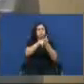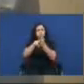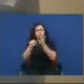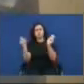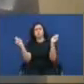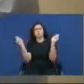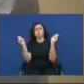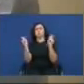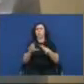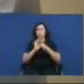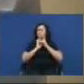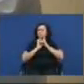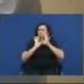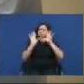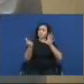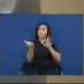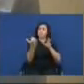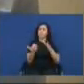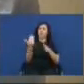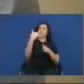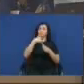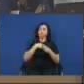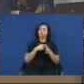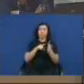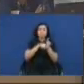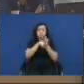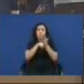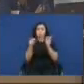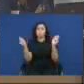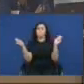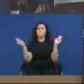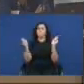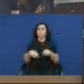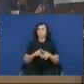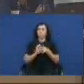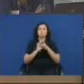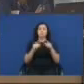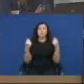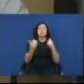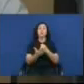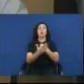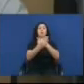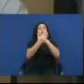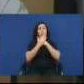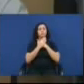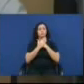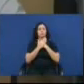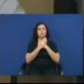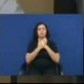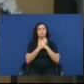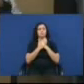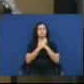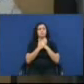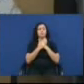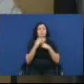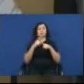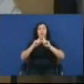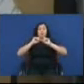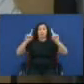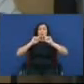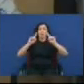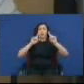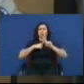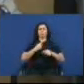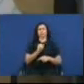estou aberto para qualquer vereador que queira já pedir. Eu preciso de ajuda. Para criticar tem